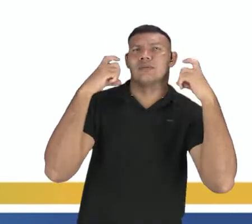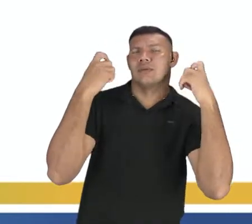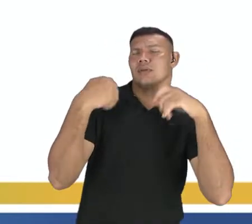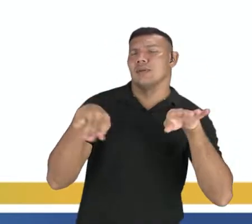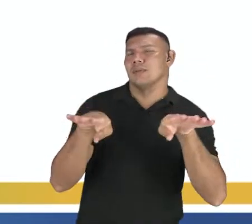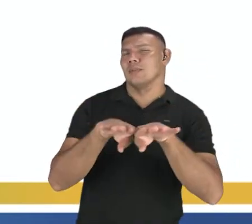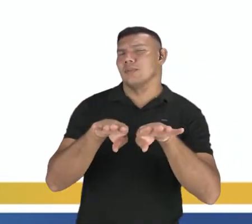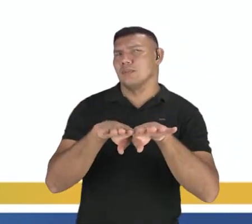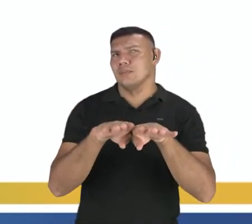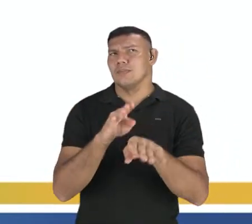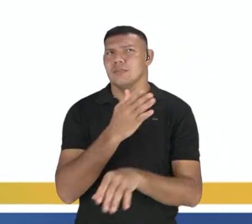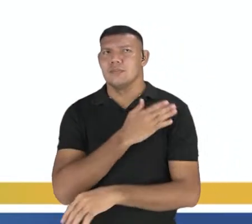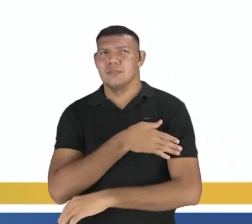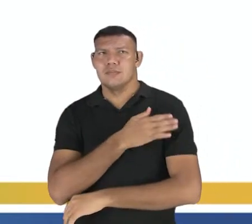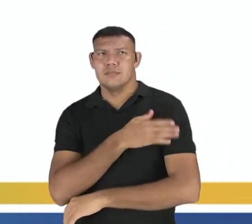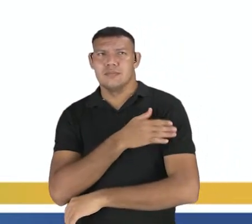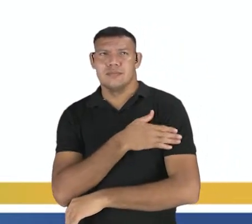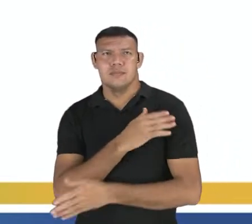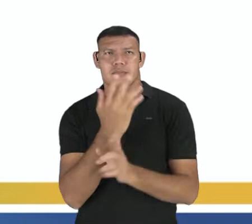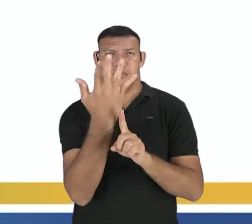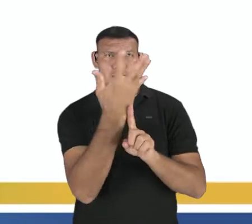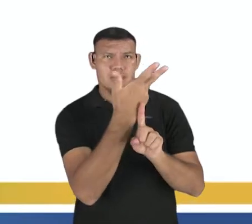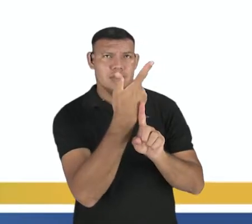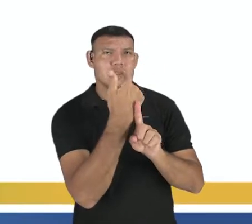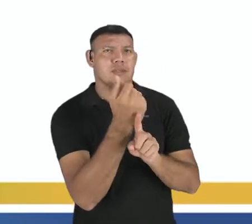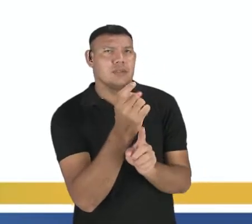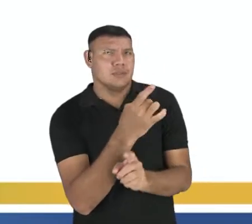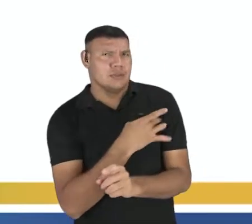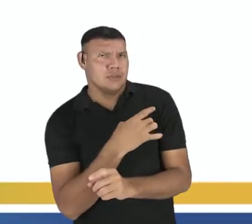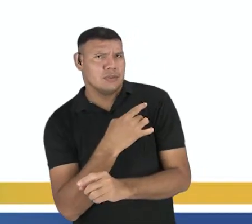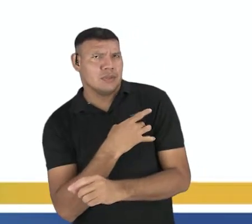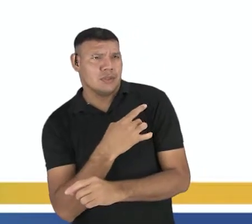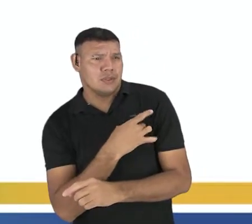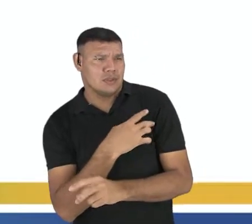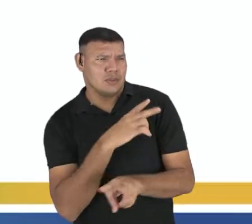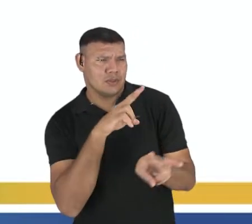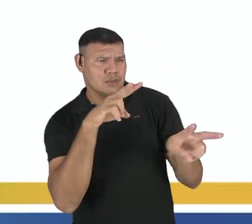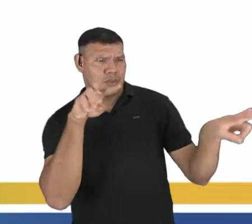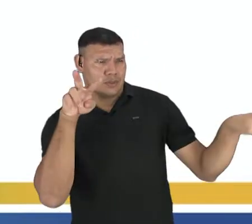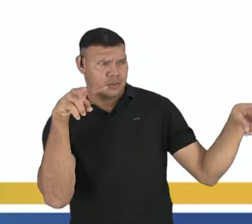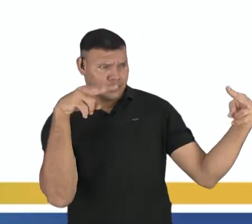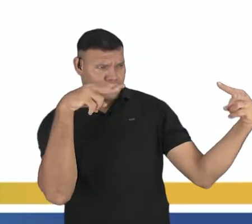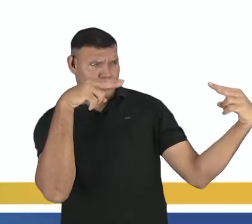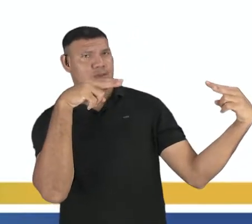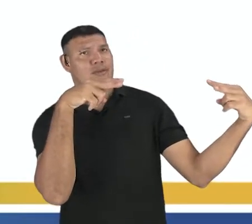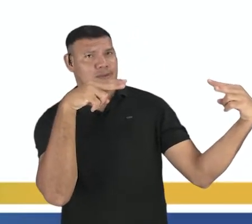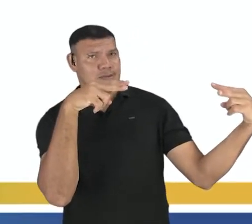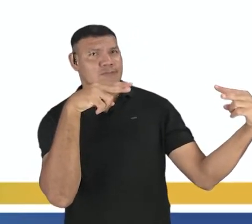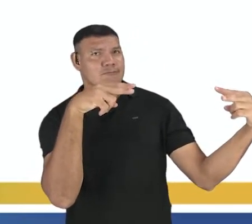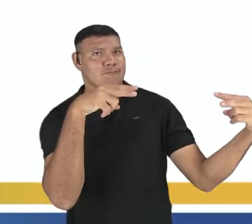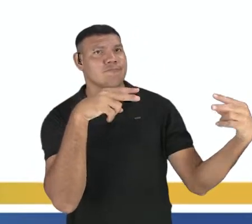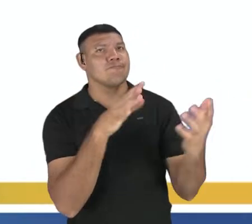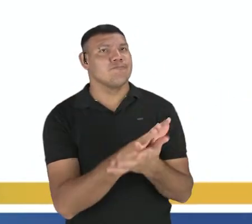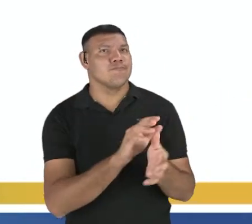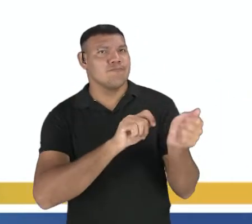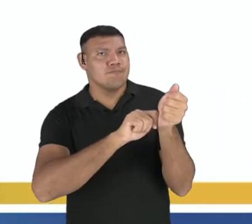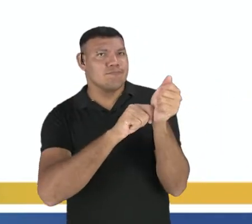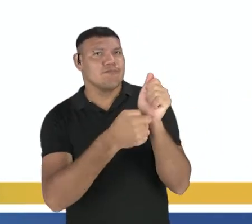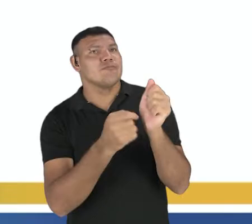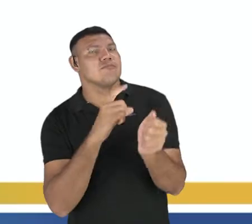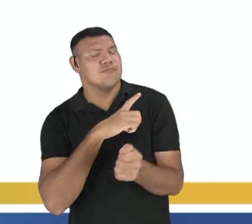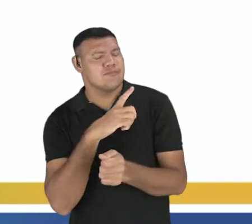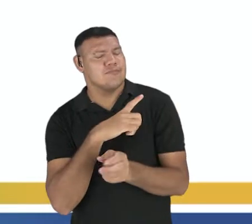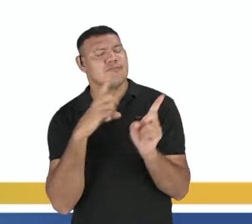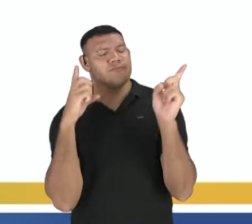dá medo é a de ler um olhar, pois os olhos têm segredos difíceis de decifrar,